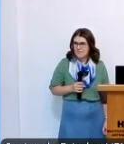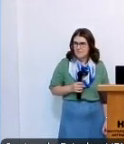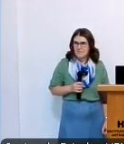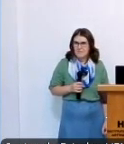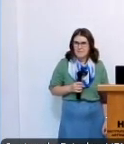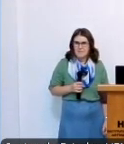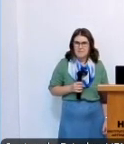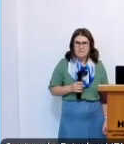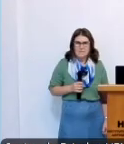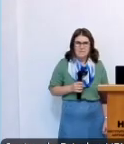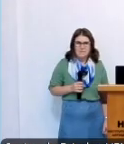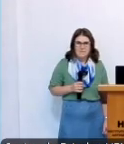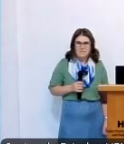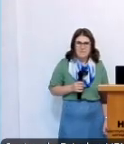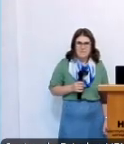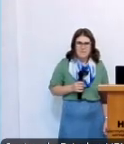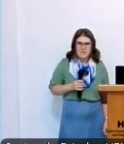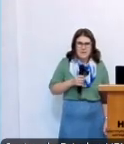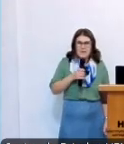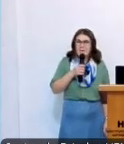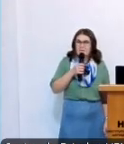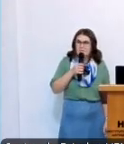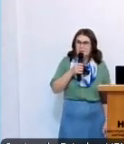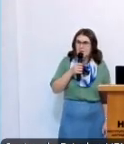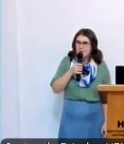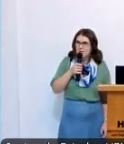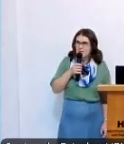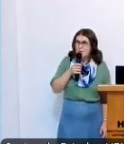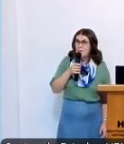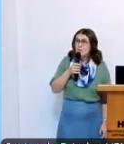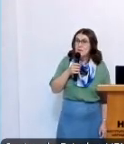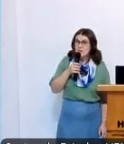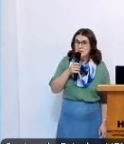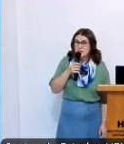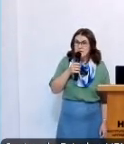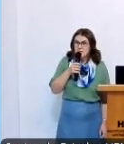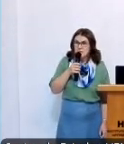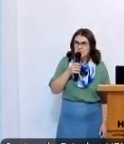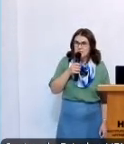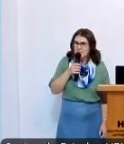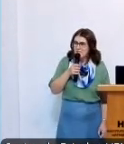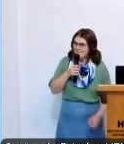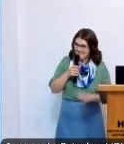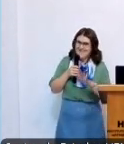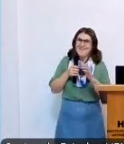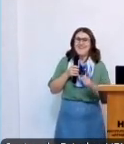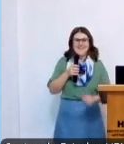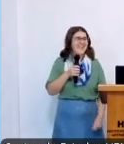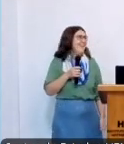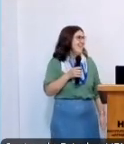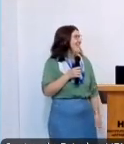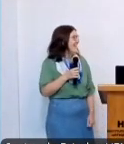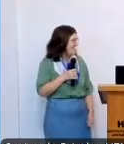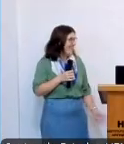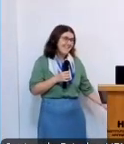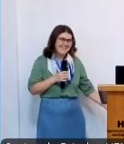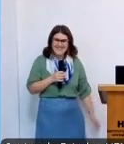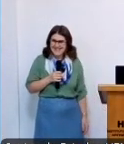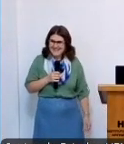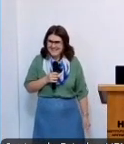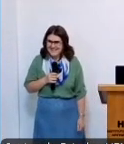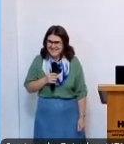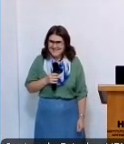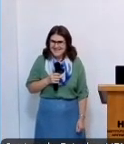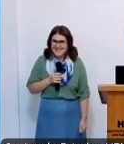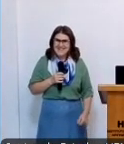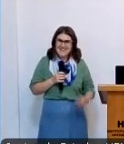estamos com uma plateia também diversa nas várias áreas. Estudantes. Ah, pois é, pois é,